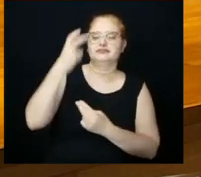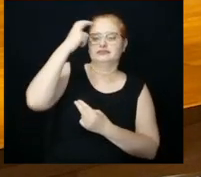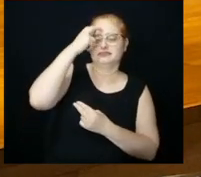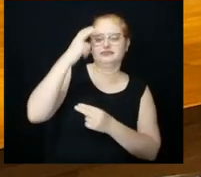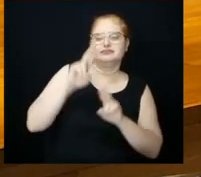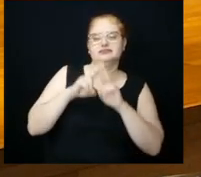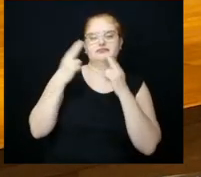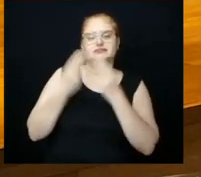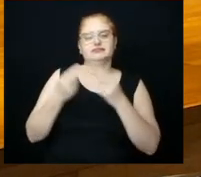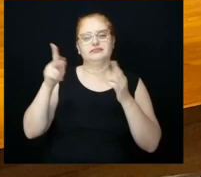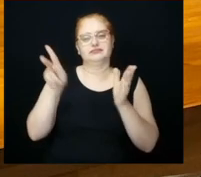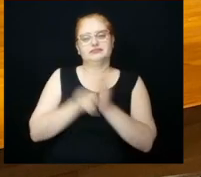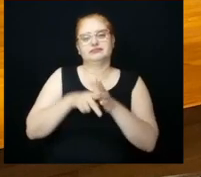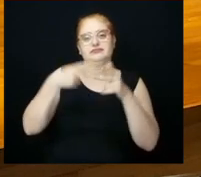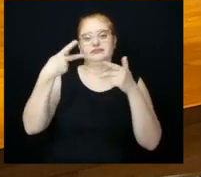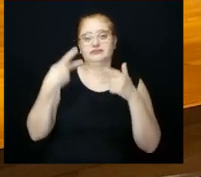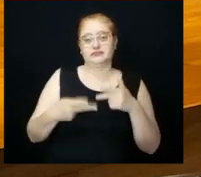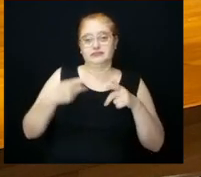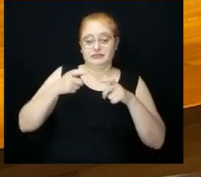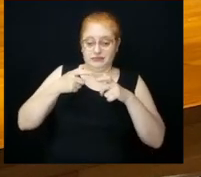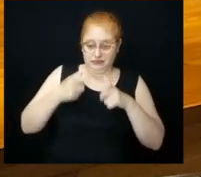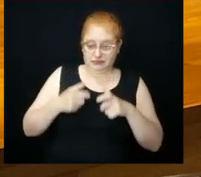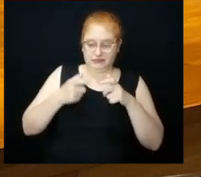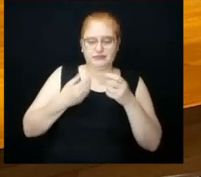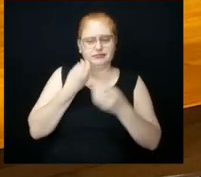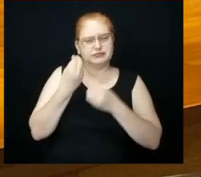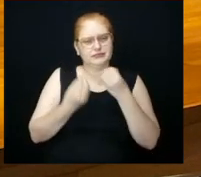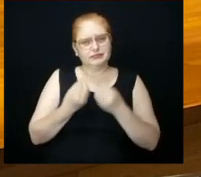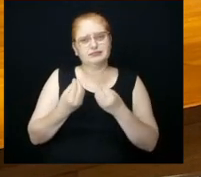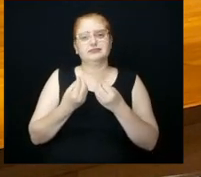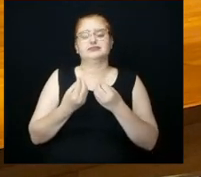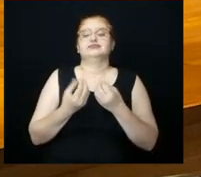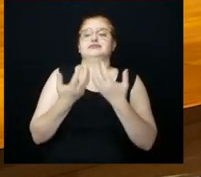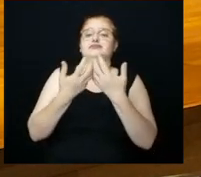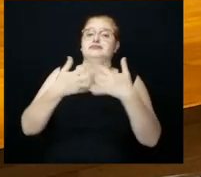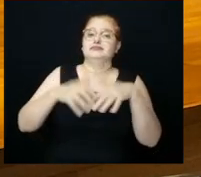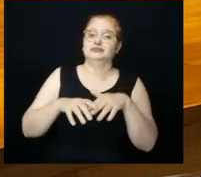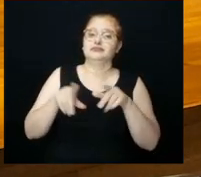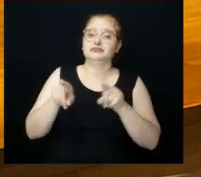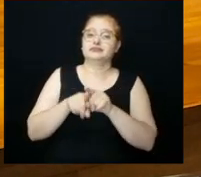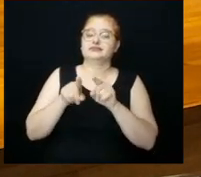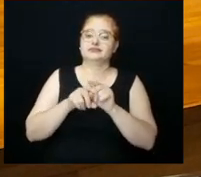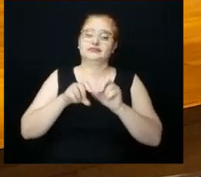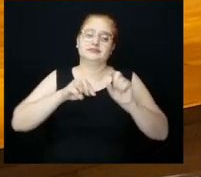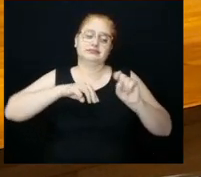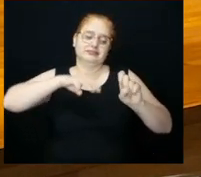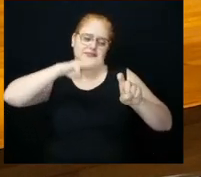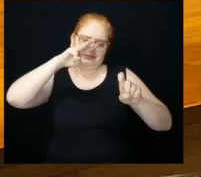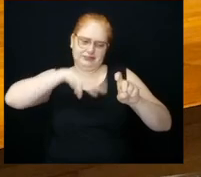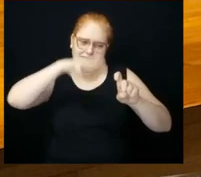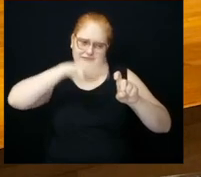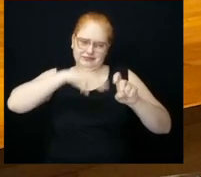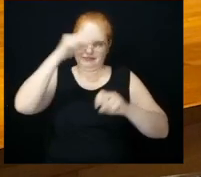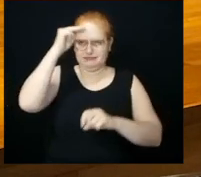aquele universo daquele lugar, né, de como era, né, ou muito assim, né, do mito, da memória da